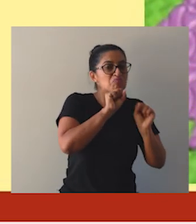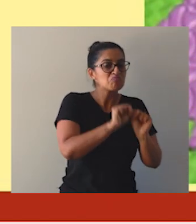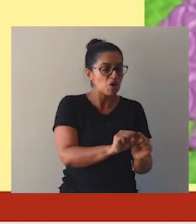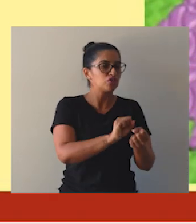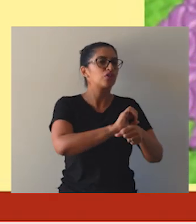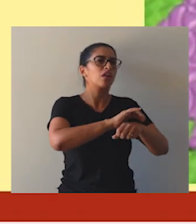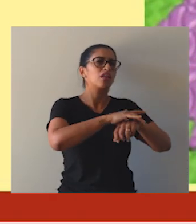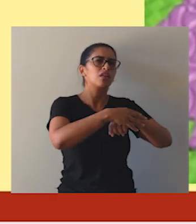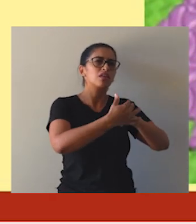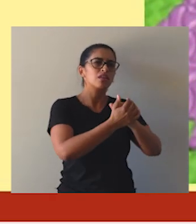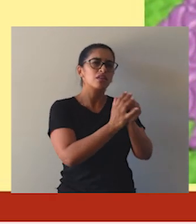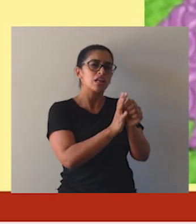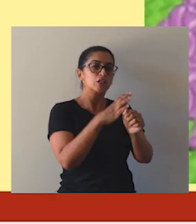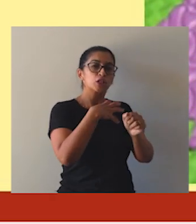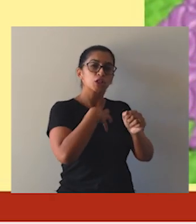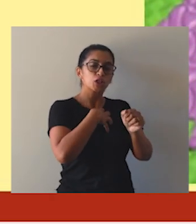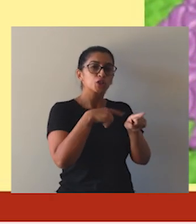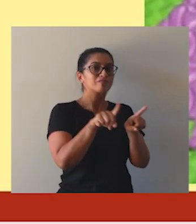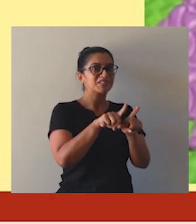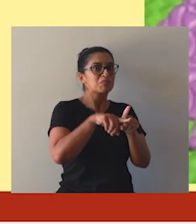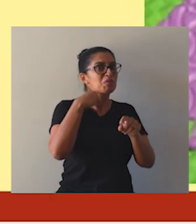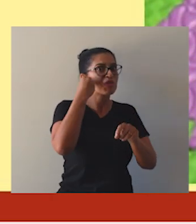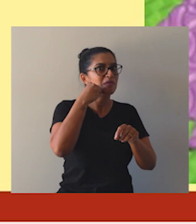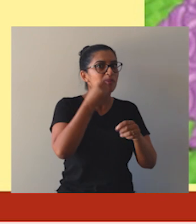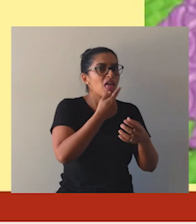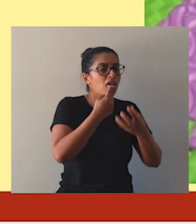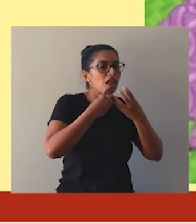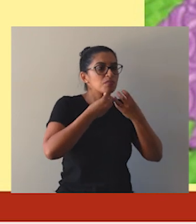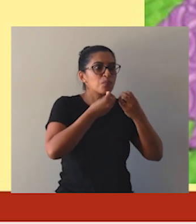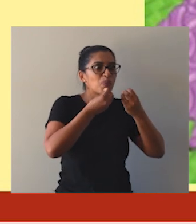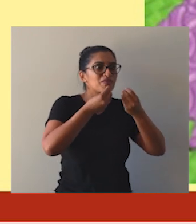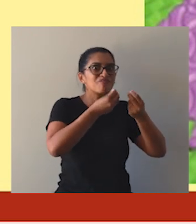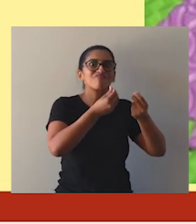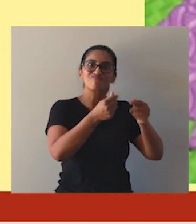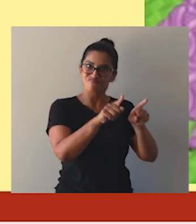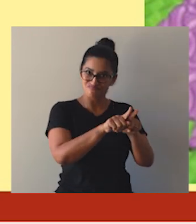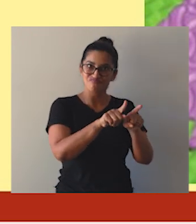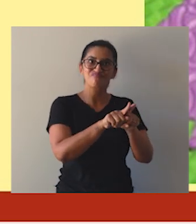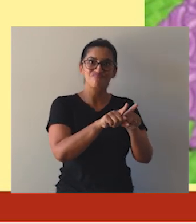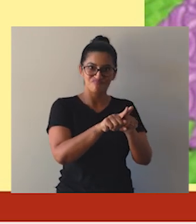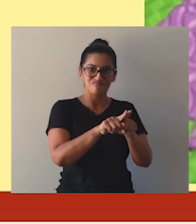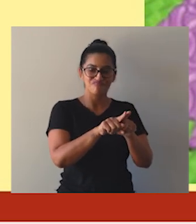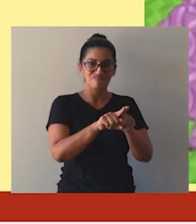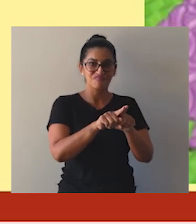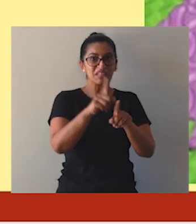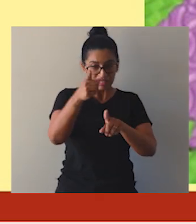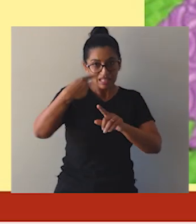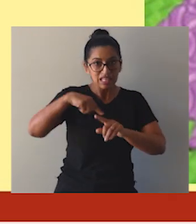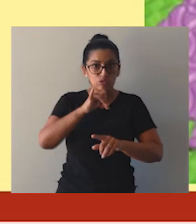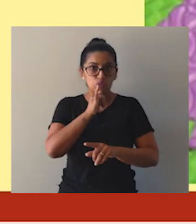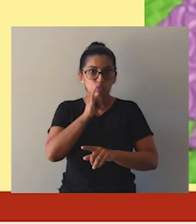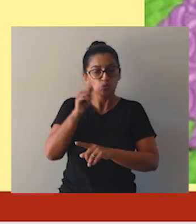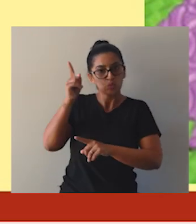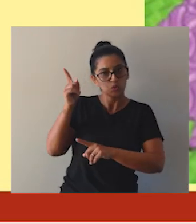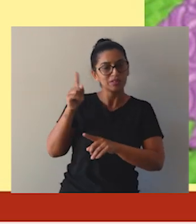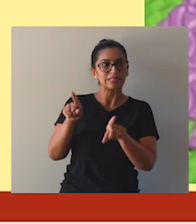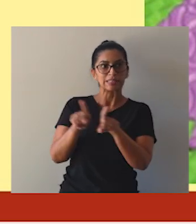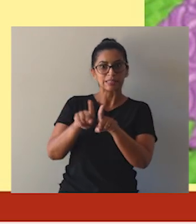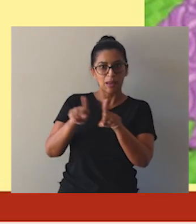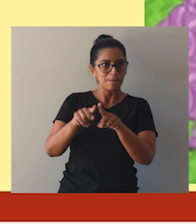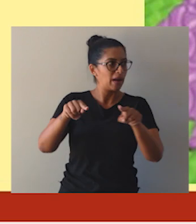Esse é o tapete sensorial. Esse tapete toda instituição de ensino possui. Ele é muito